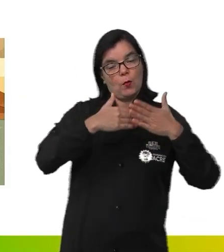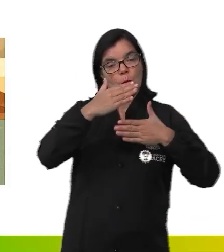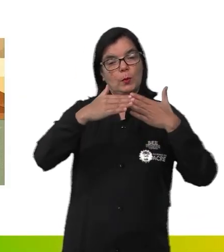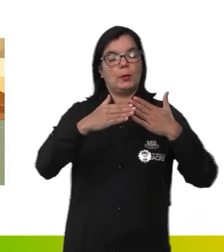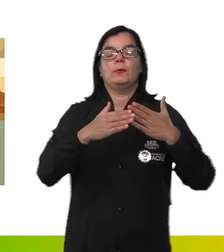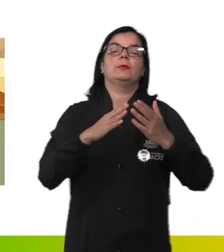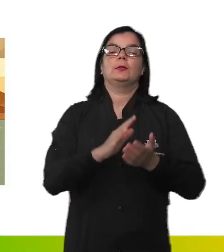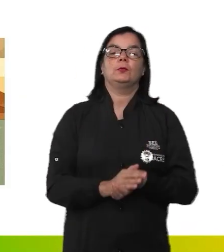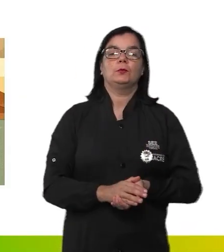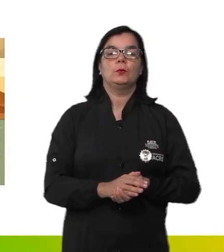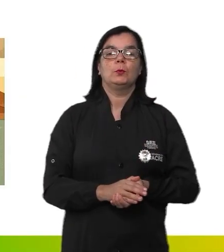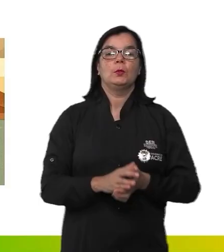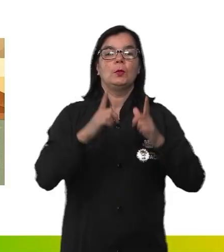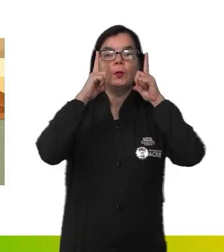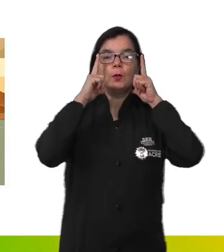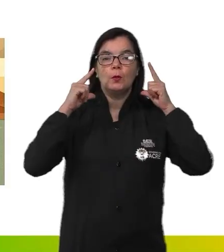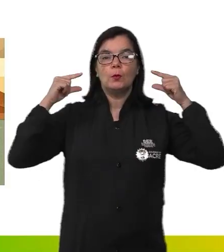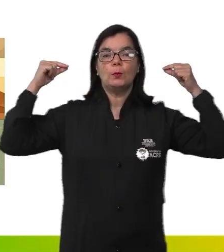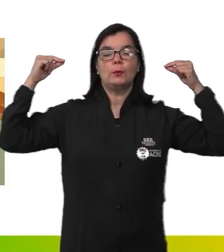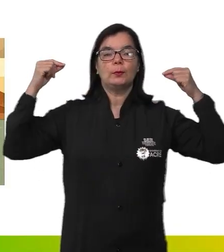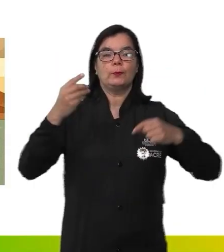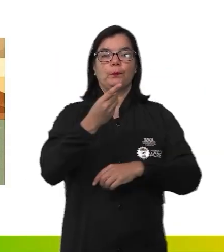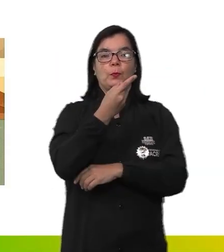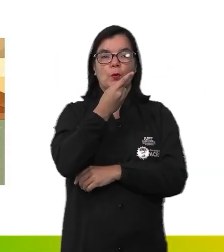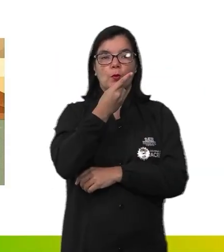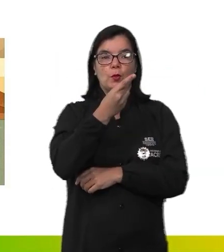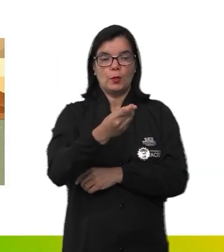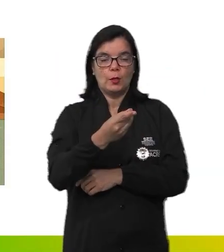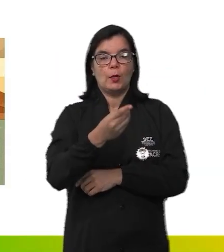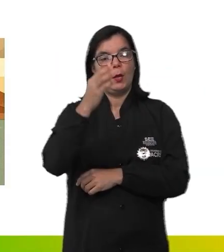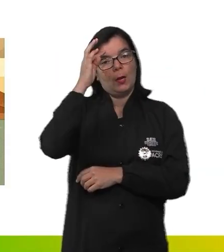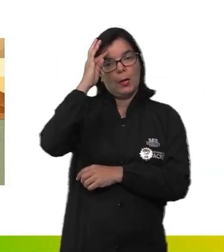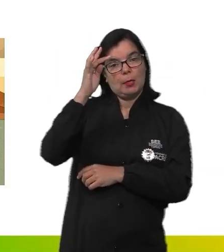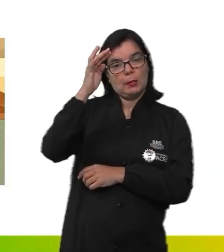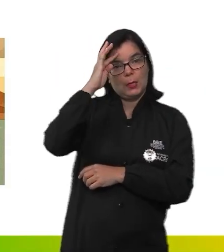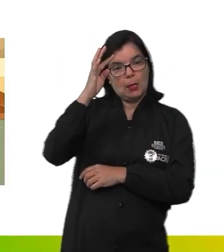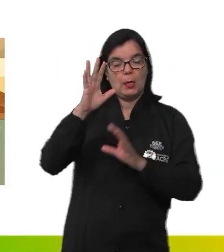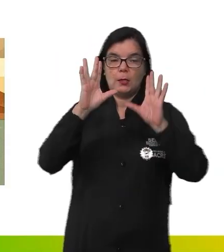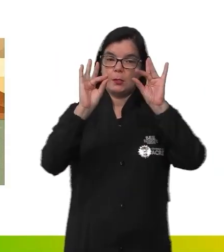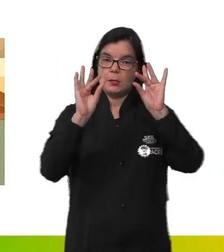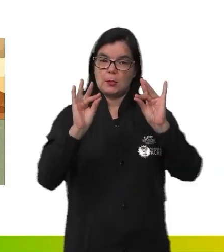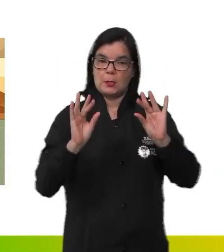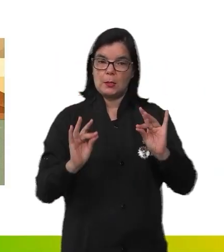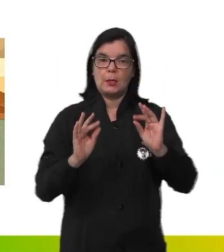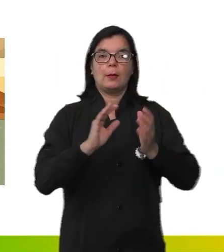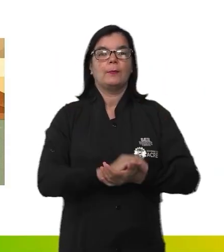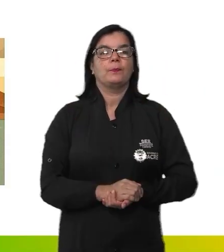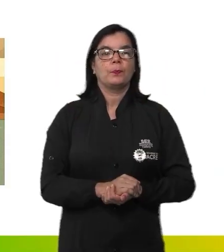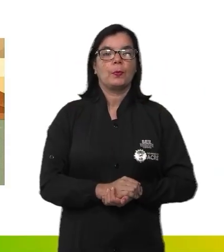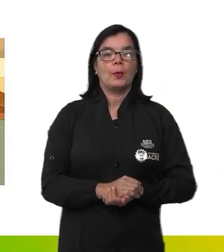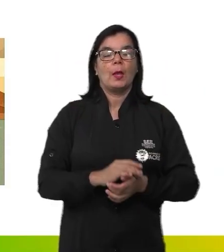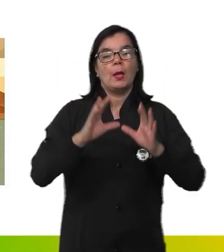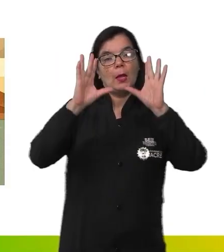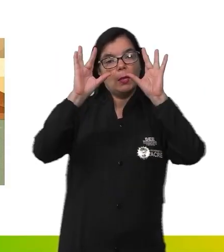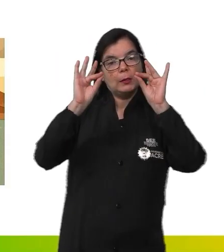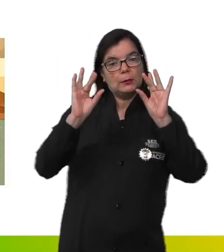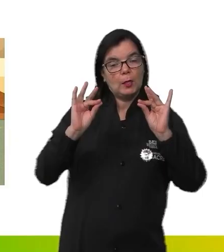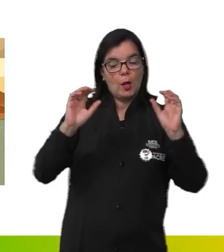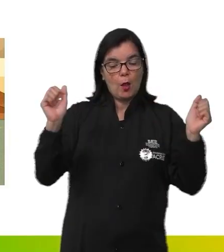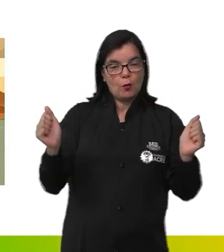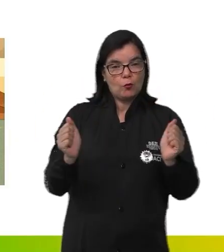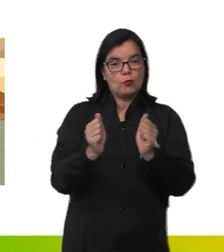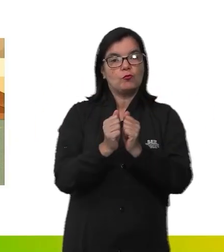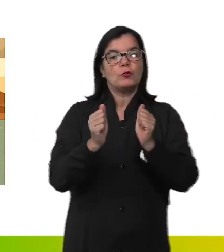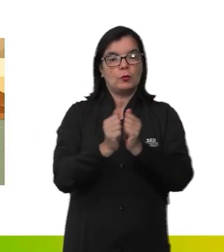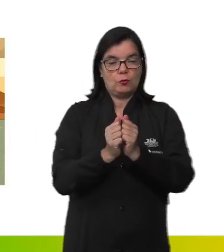evolução, né, que vai falar de lamarquismo, darwinismo, a teoria sintética da evolução. Essa teoria sintética da evolução é a junção